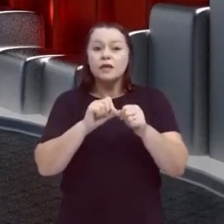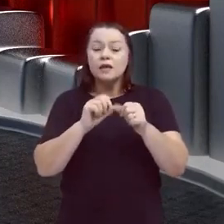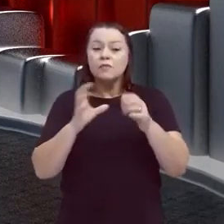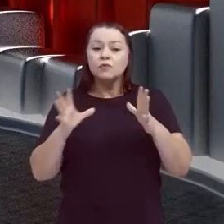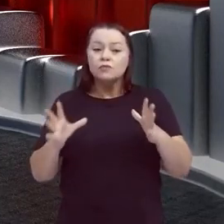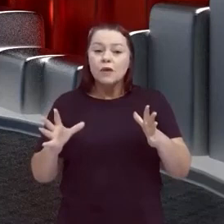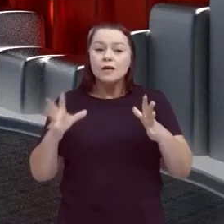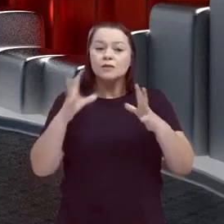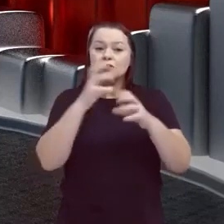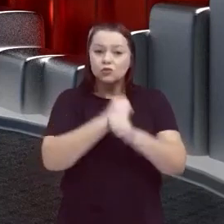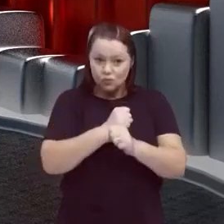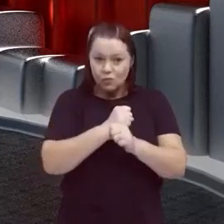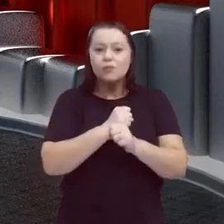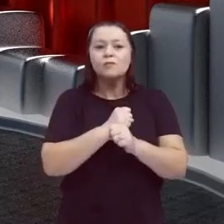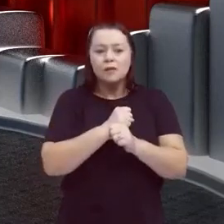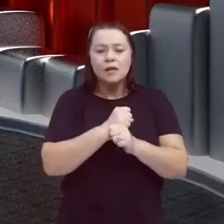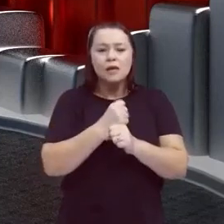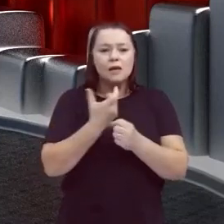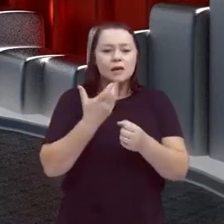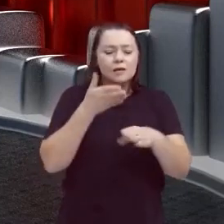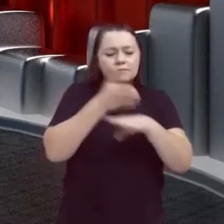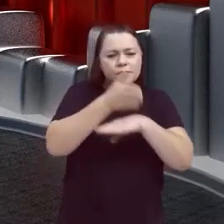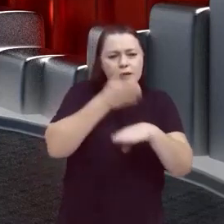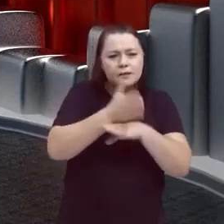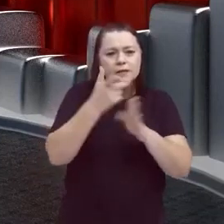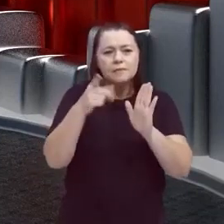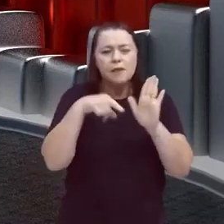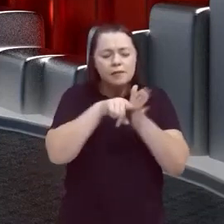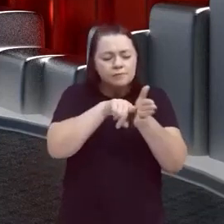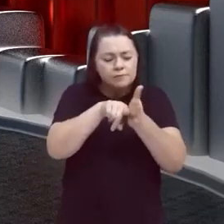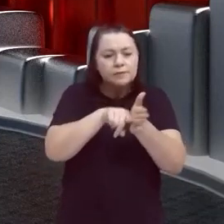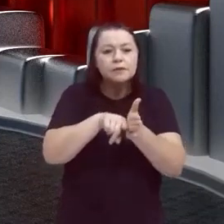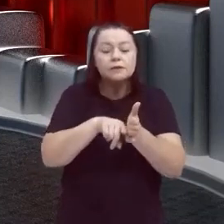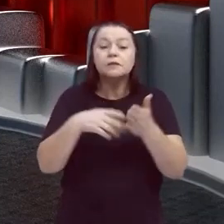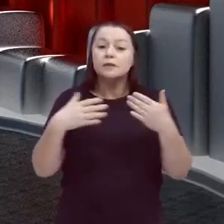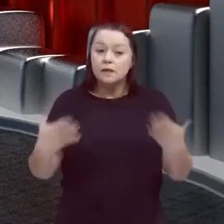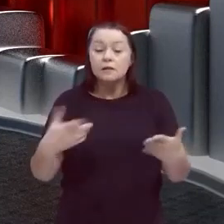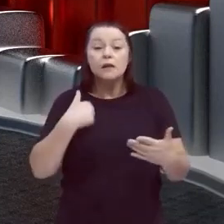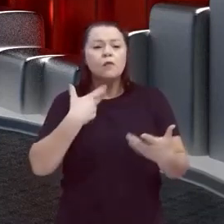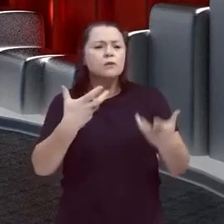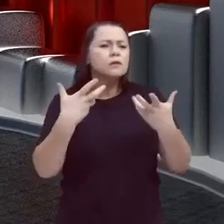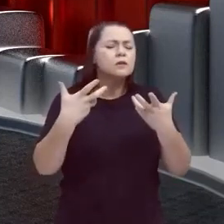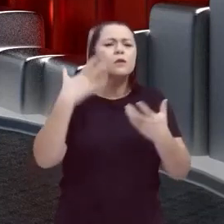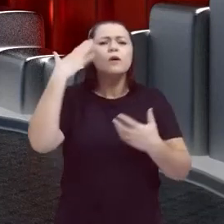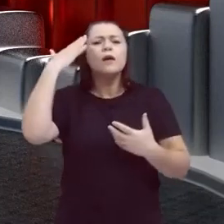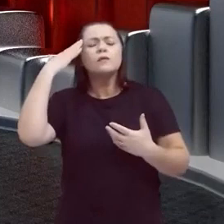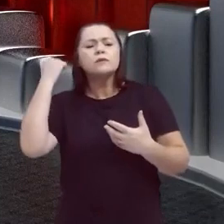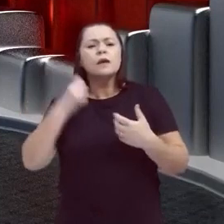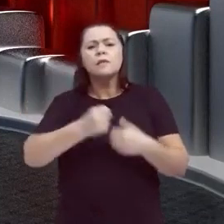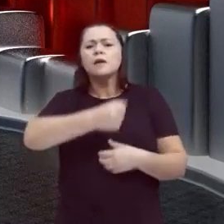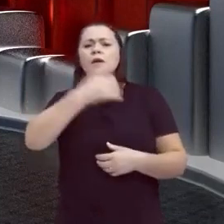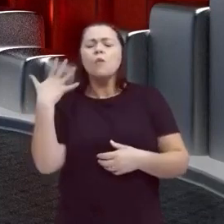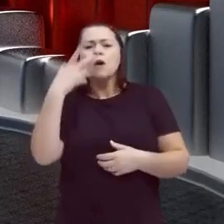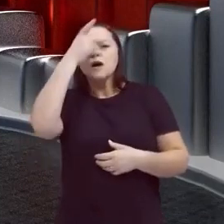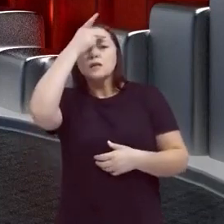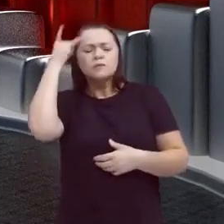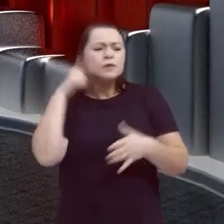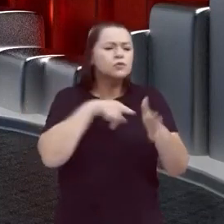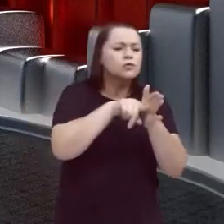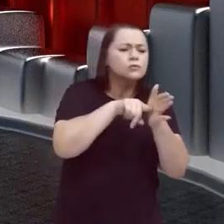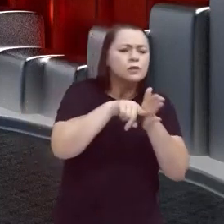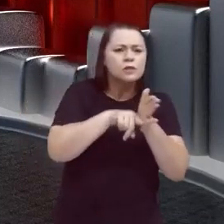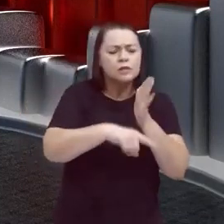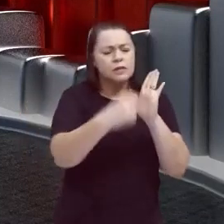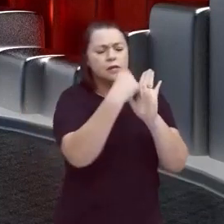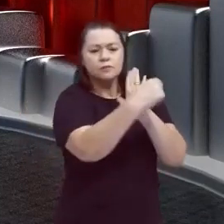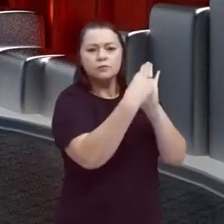que participaram da pesquisa. É isso mesmo, professor. Quando eu quero saber o total de pessoas pesquisadas, no caso aí dessa lista, eu vou fazer